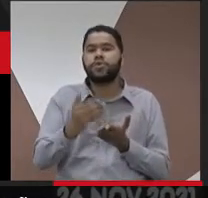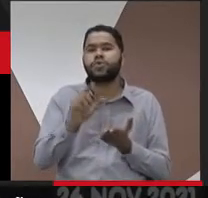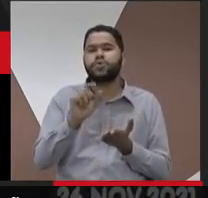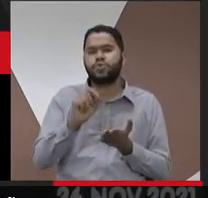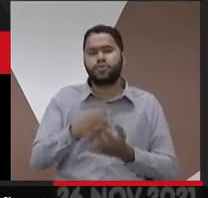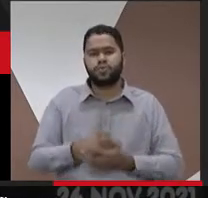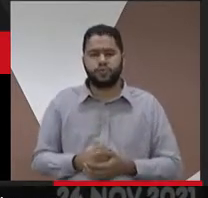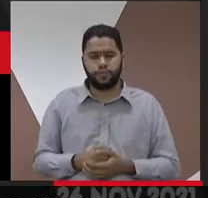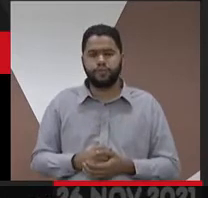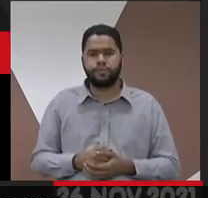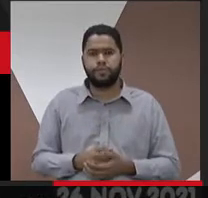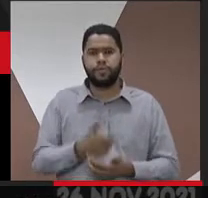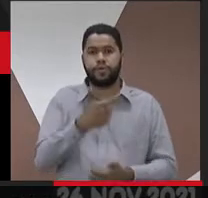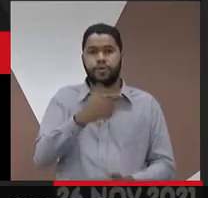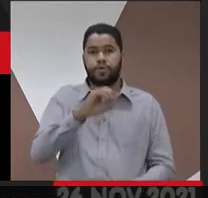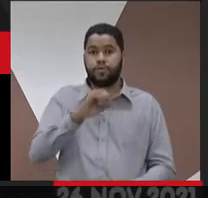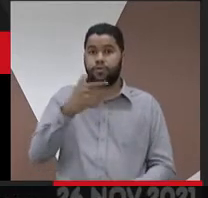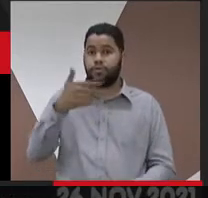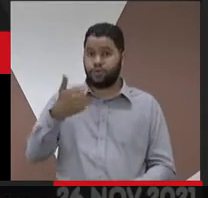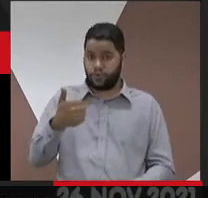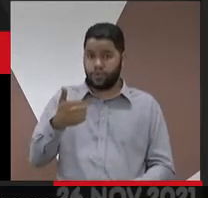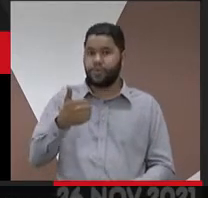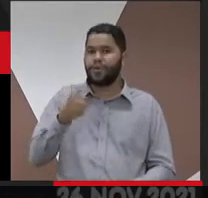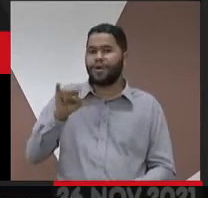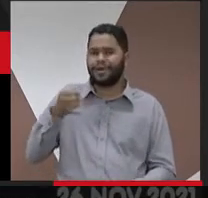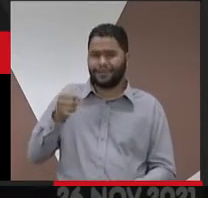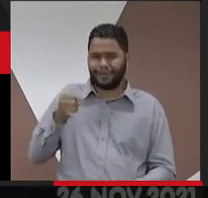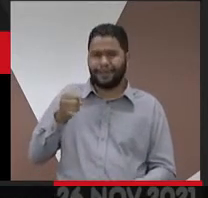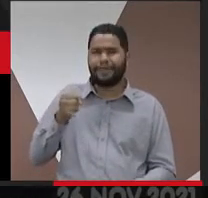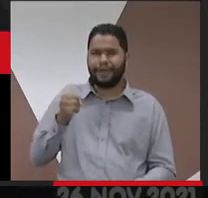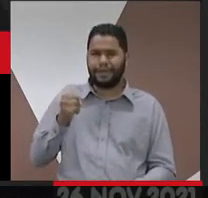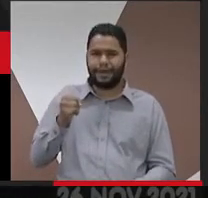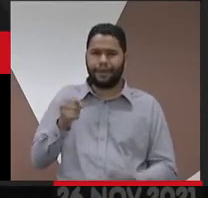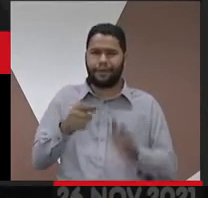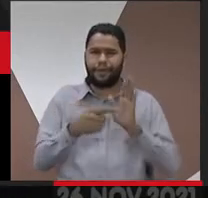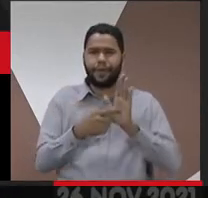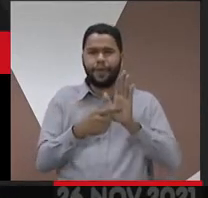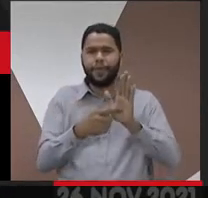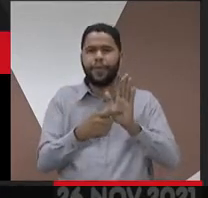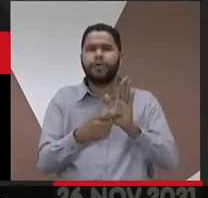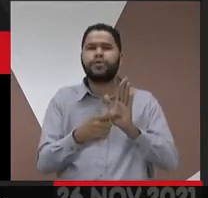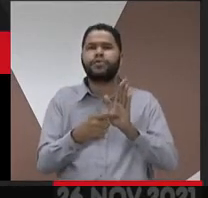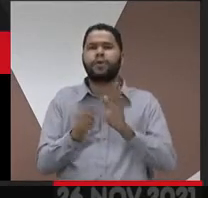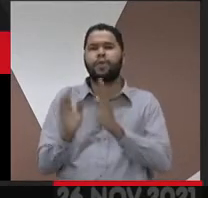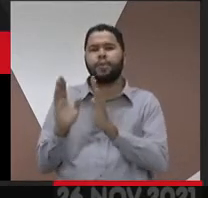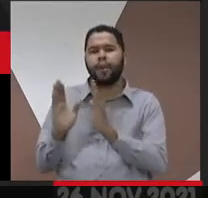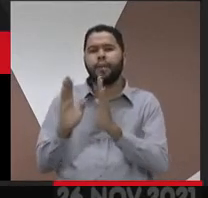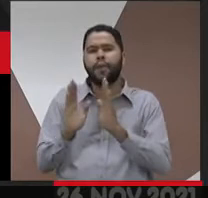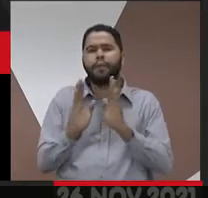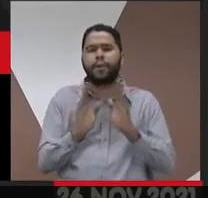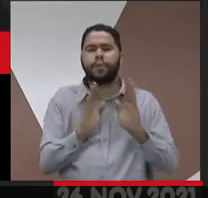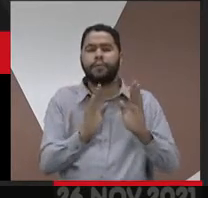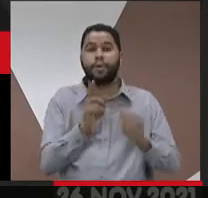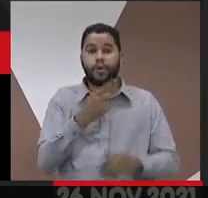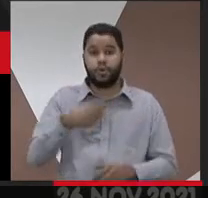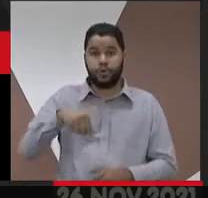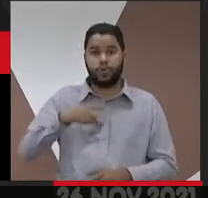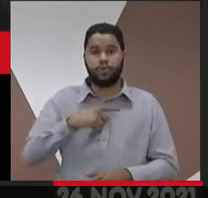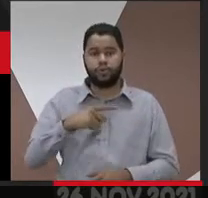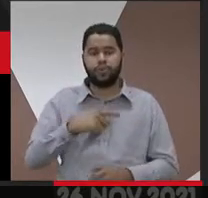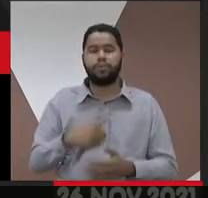de 2021, em janeiro. Eu vou passar aqui quais foram as reuniões que nós